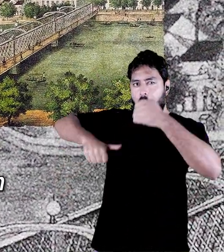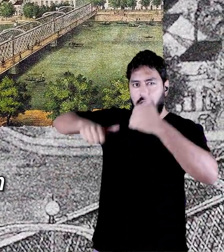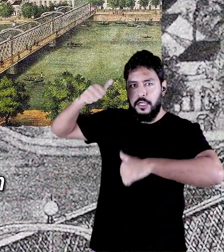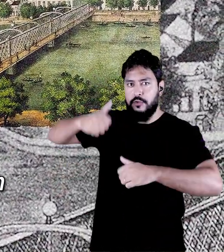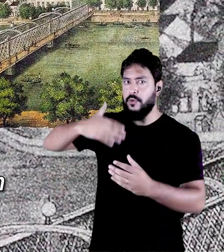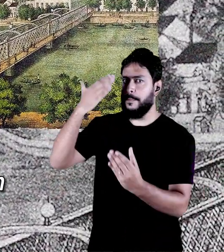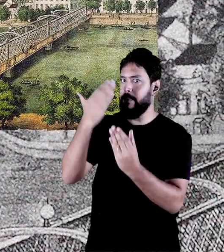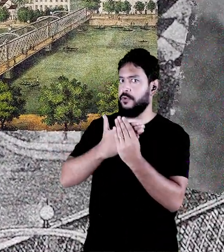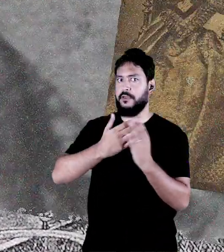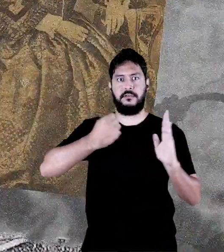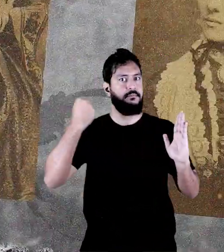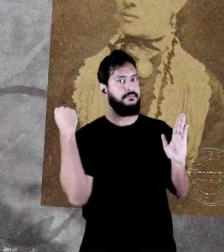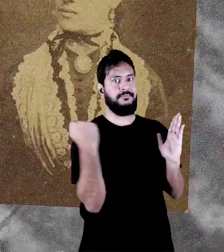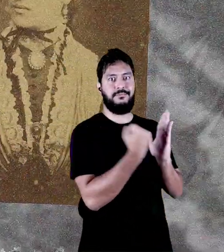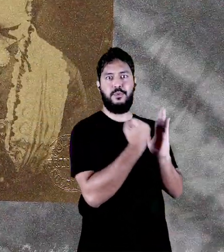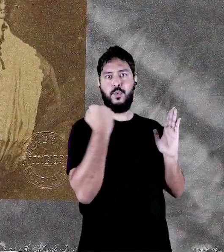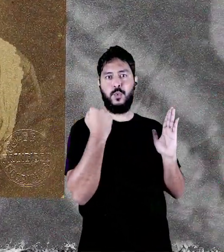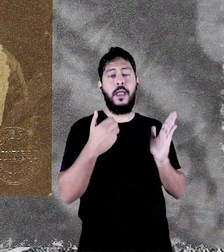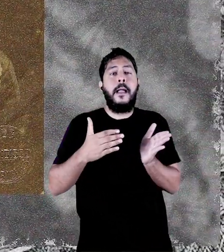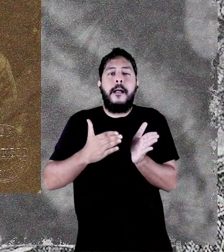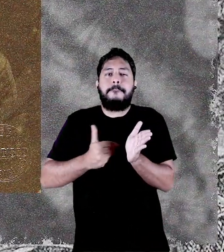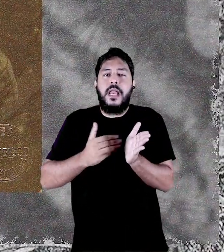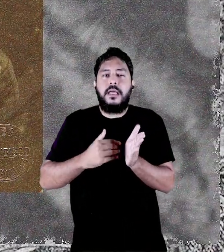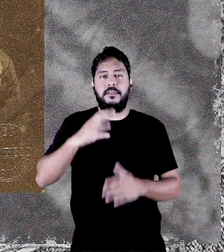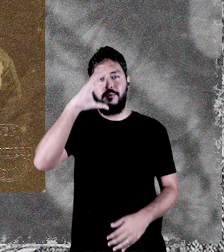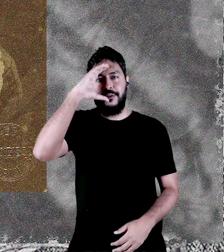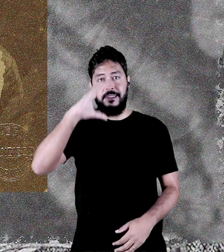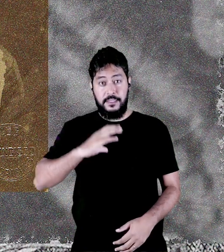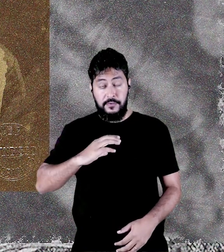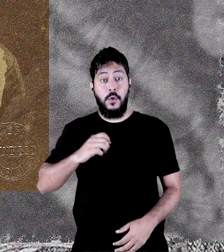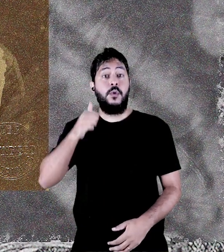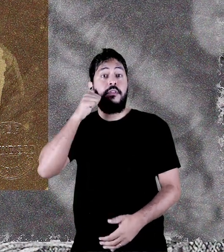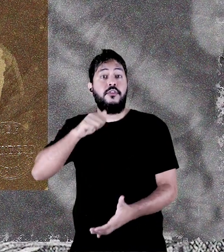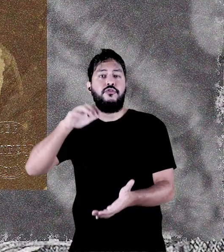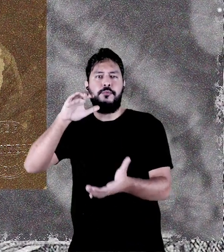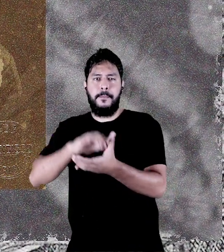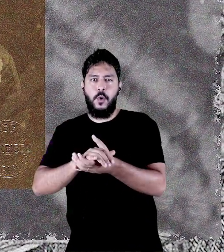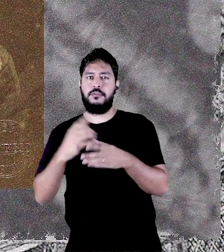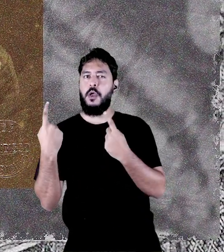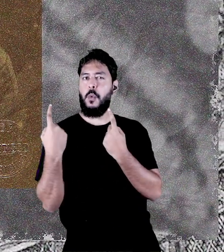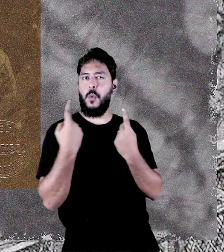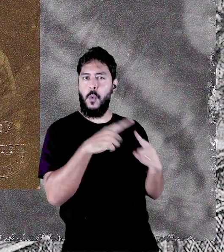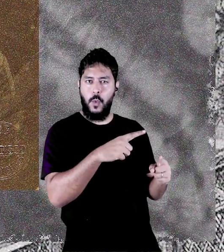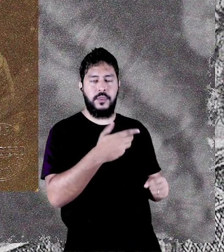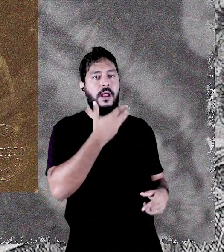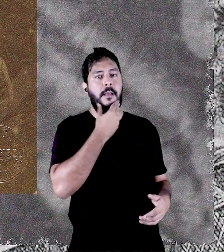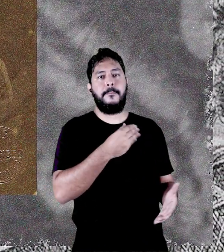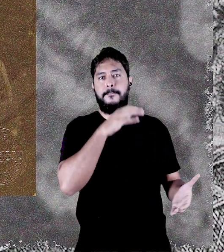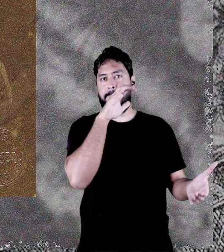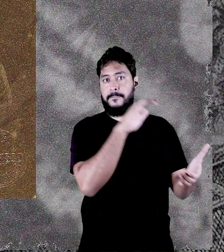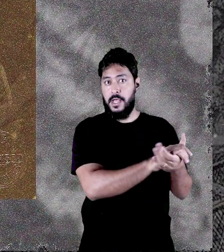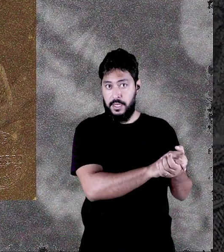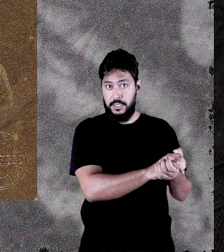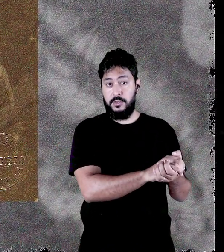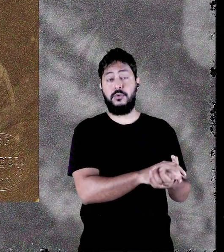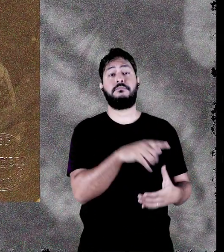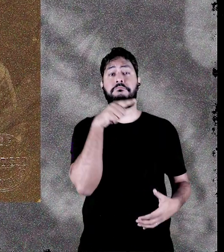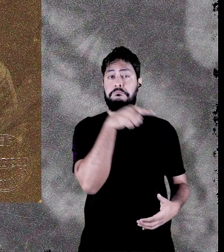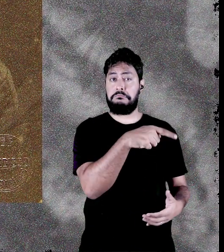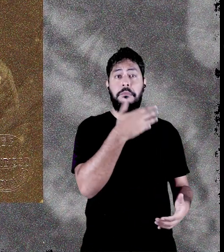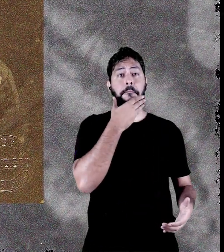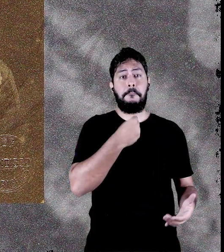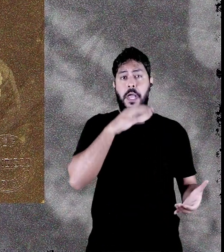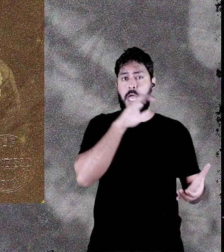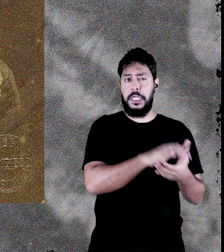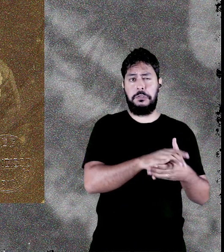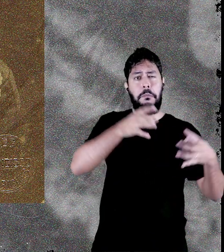um caso emblemático, uma apelação civil em nome de Josefa Leopoldina de Melo, em face de Luiz José Rodrigues de Souza, seu